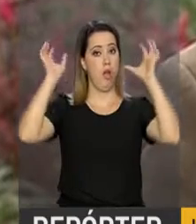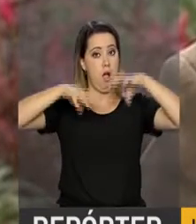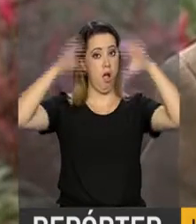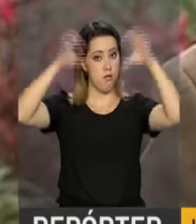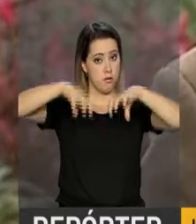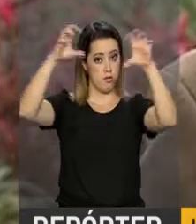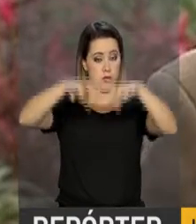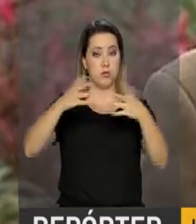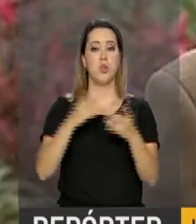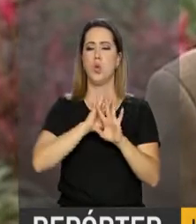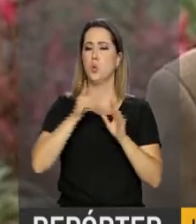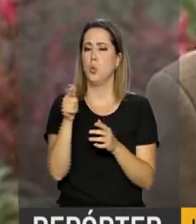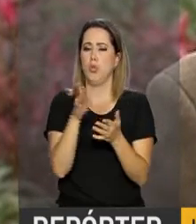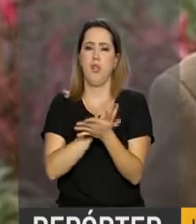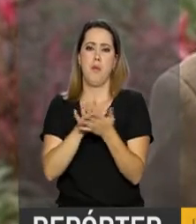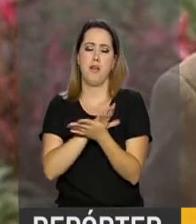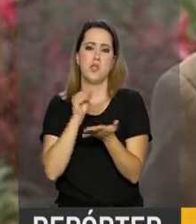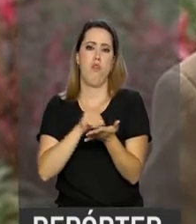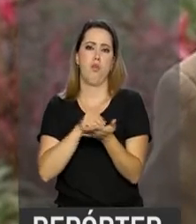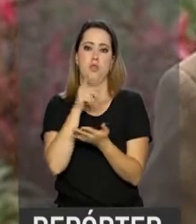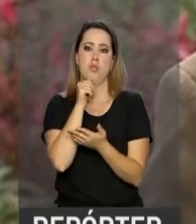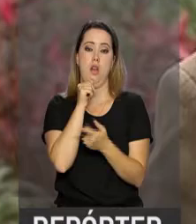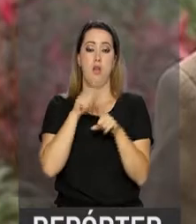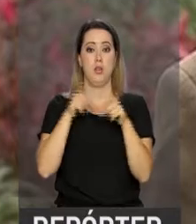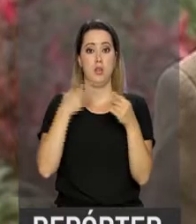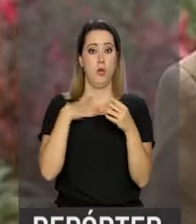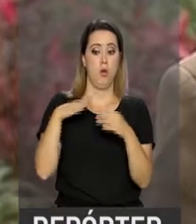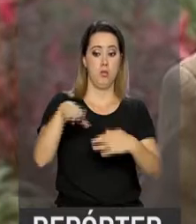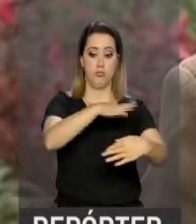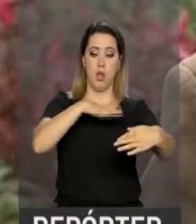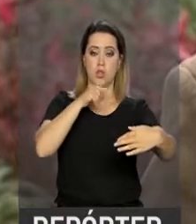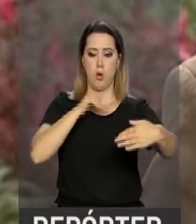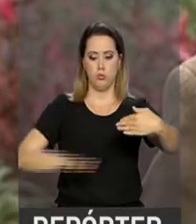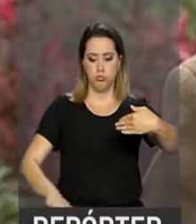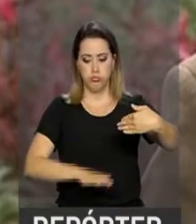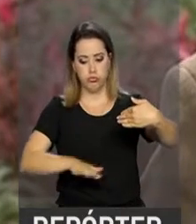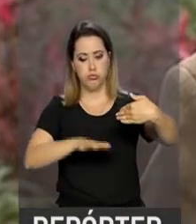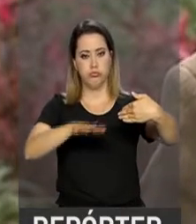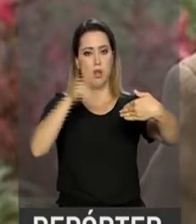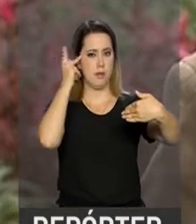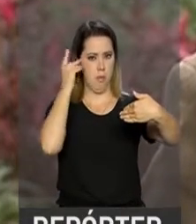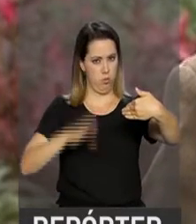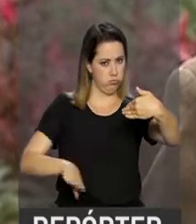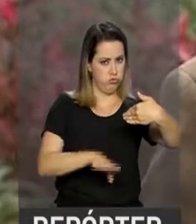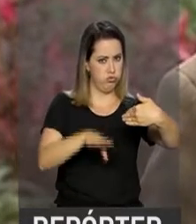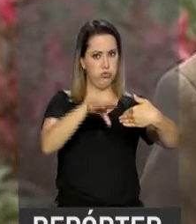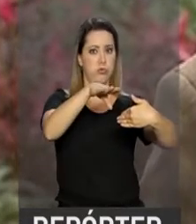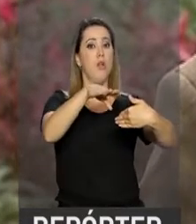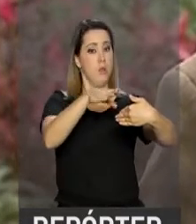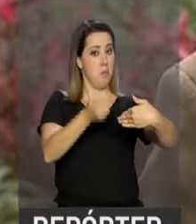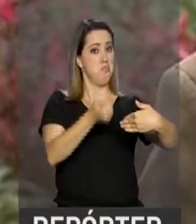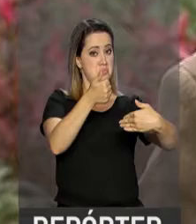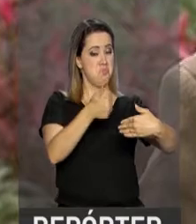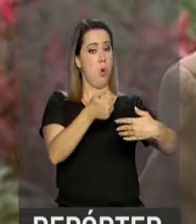São Paulo está livre do racionamento. E com os níveis das principais represas acima da média, o Estado pode ajudar quem luta contra a falta